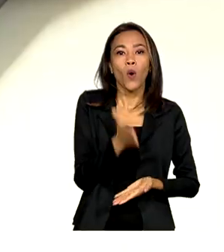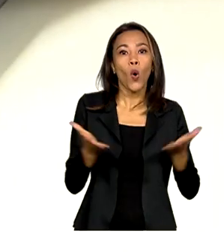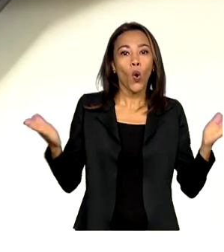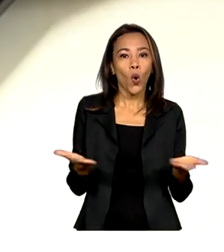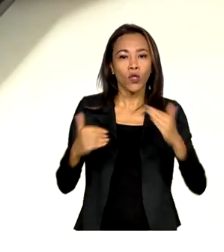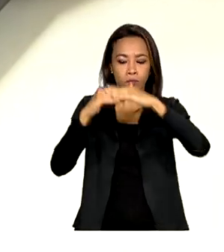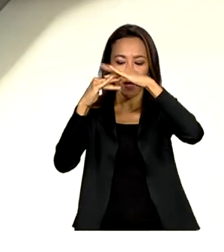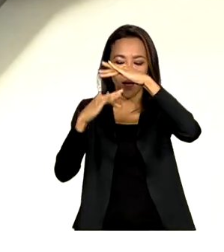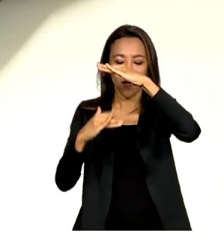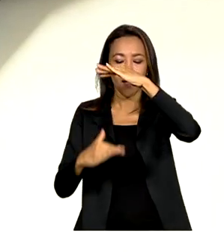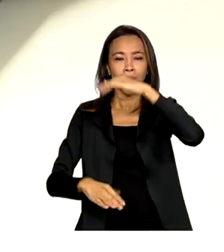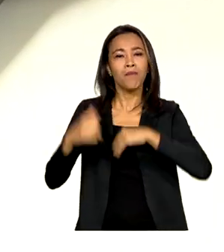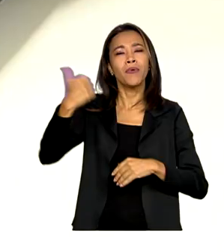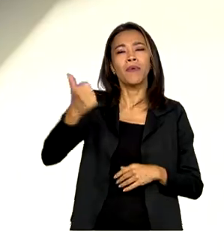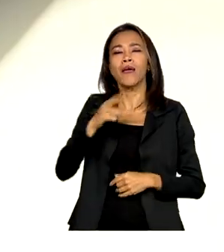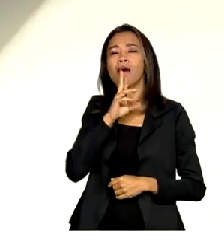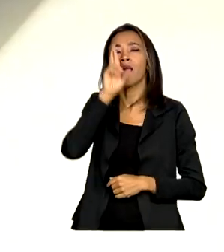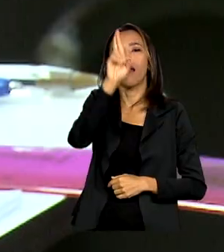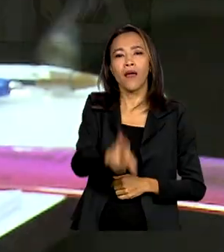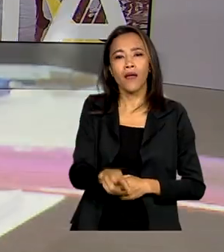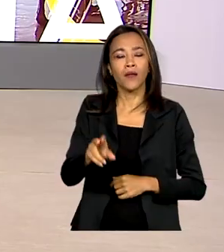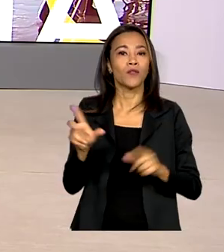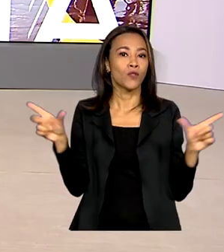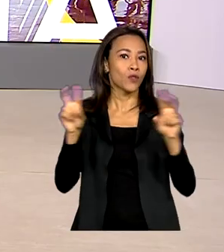da primeira chamada do ProUni.